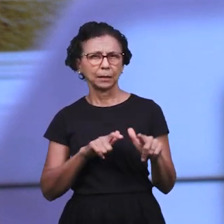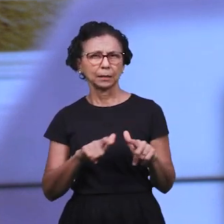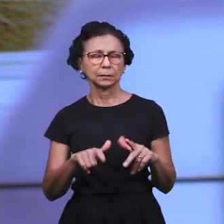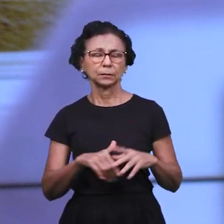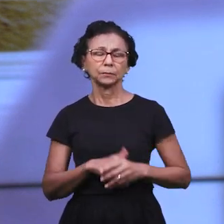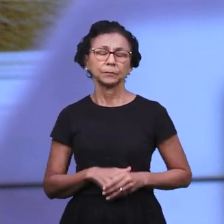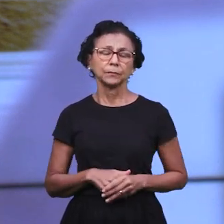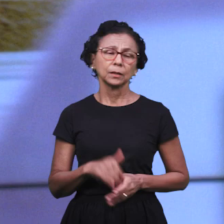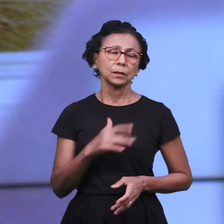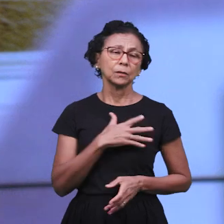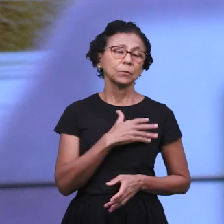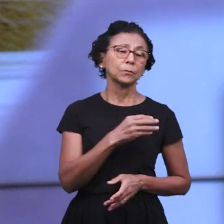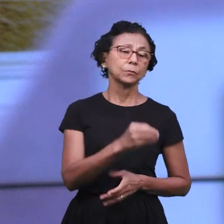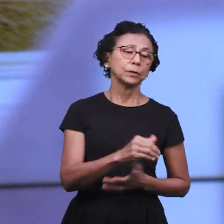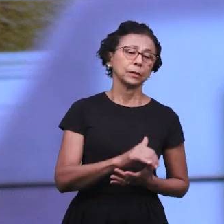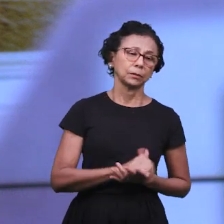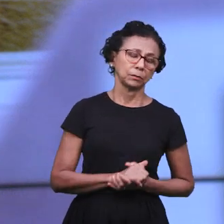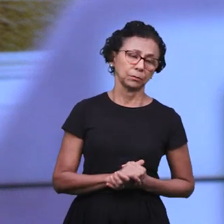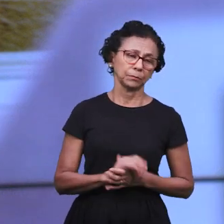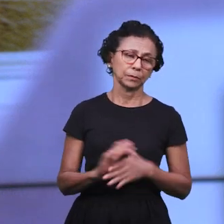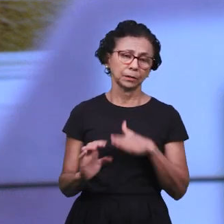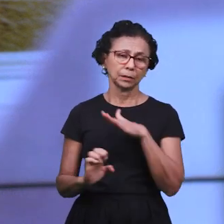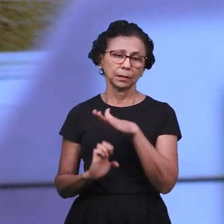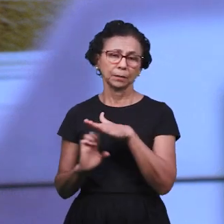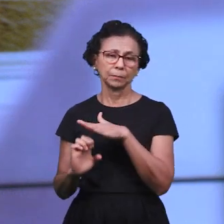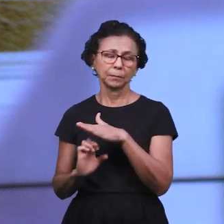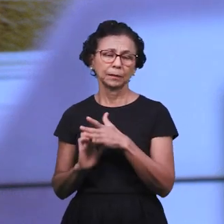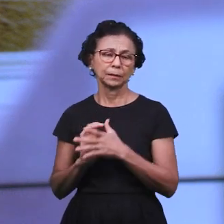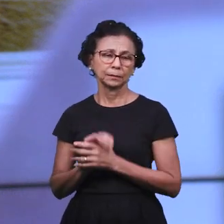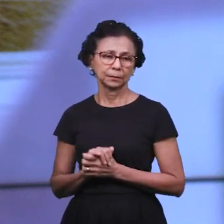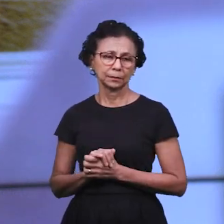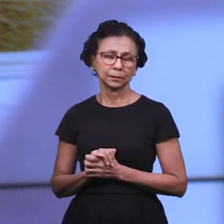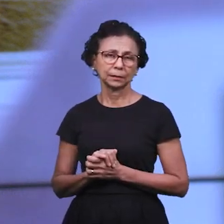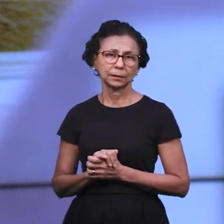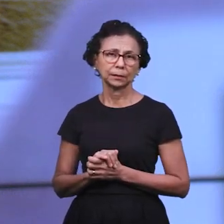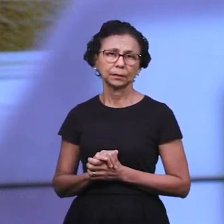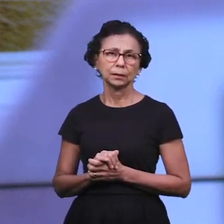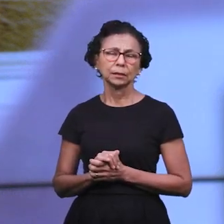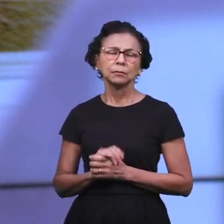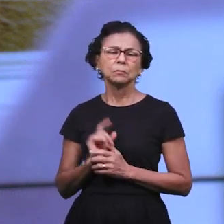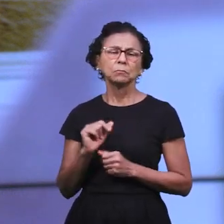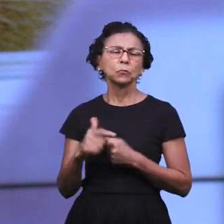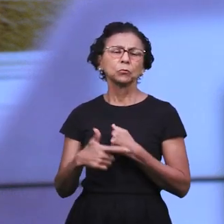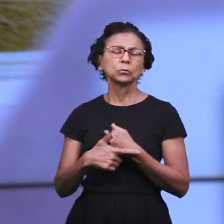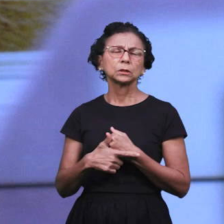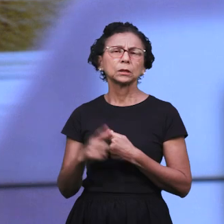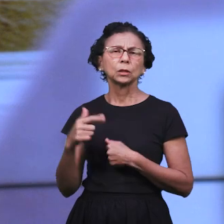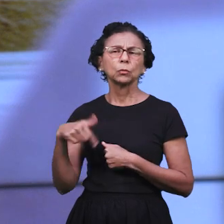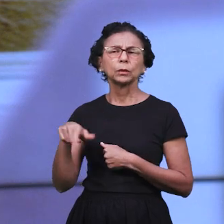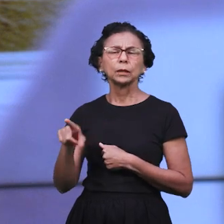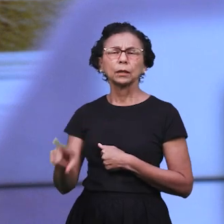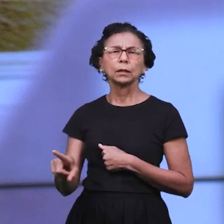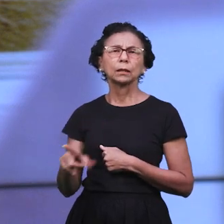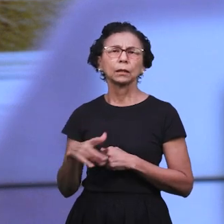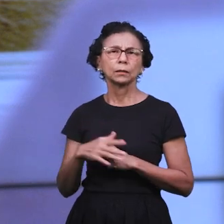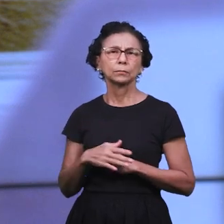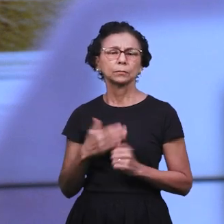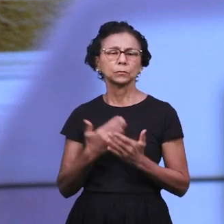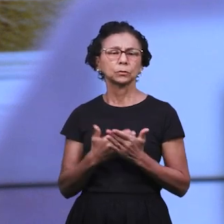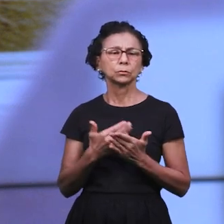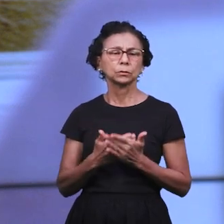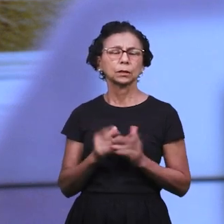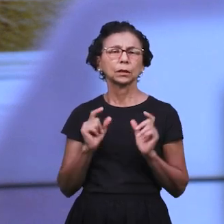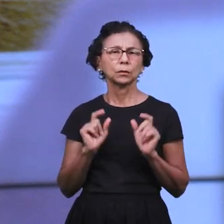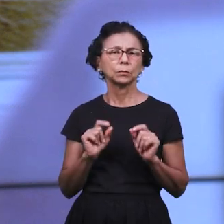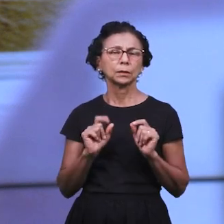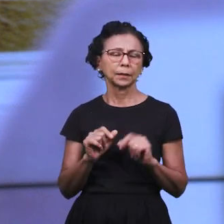oriente, fale com ele. Quais são as exigências para estudar, para estar naquela função, no lugar desejado